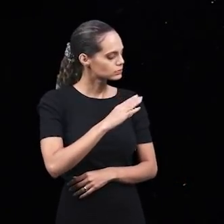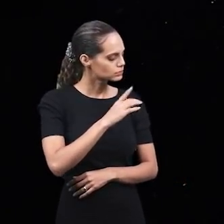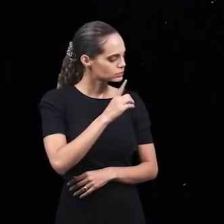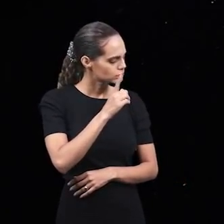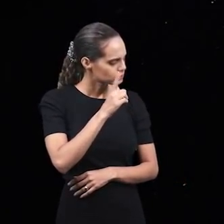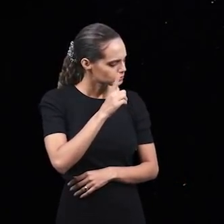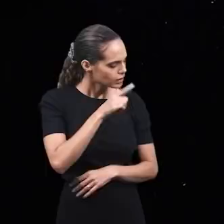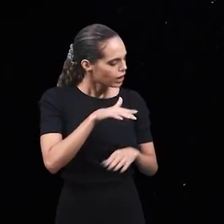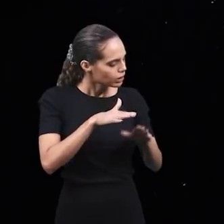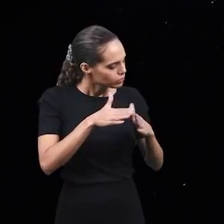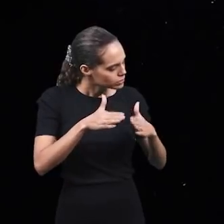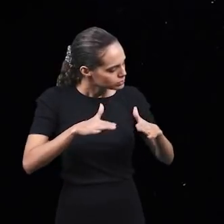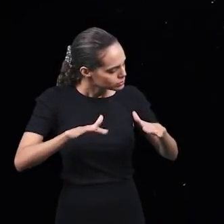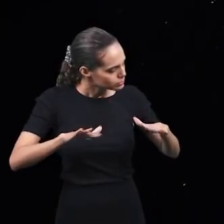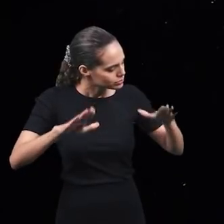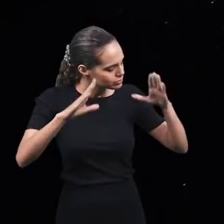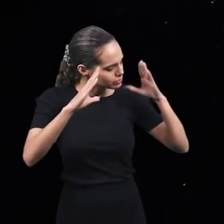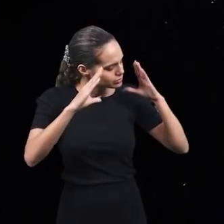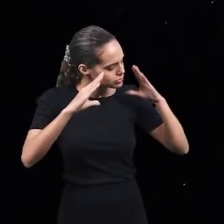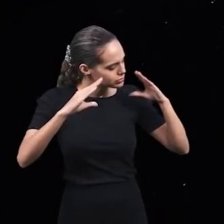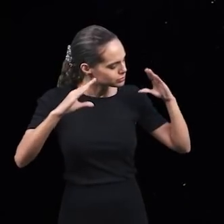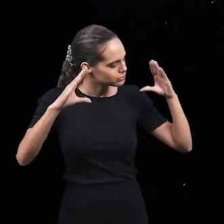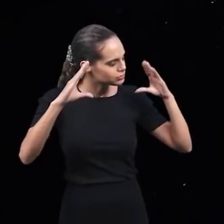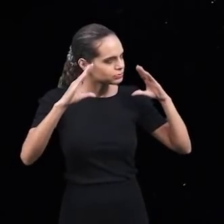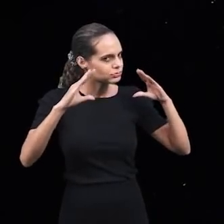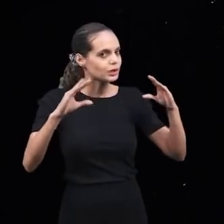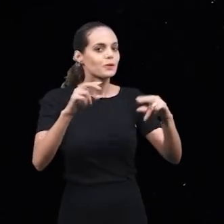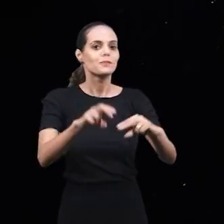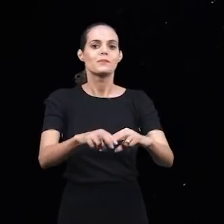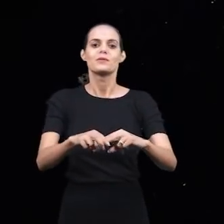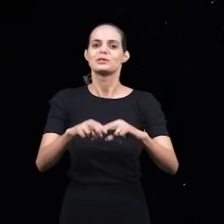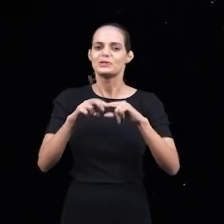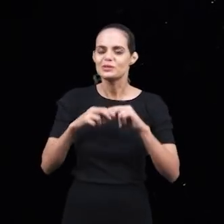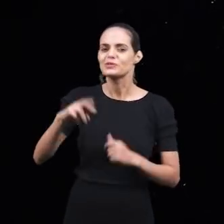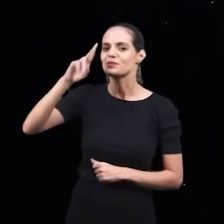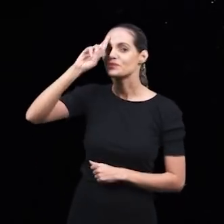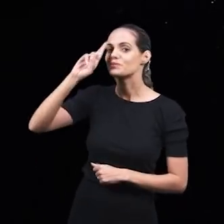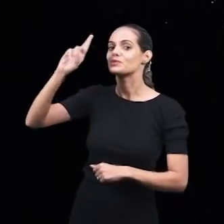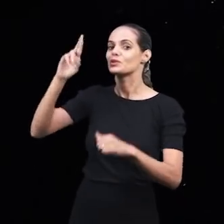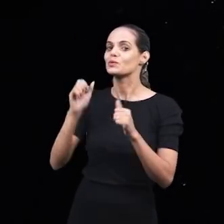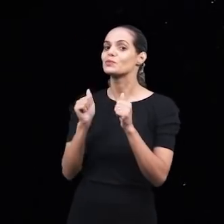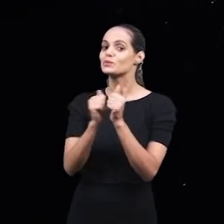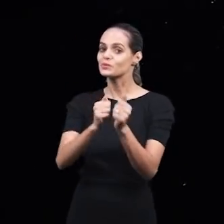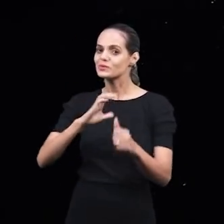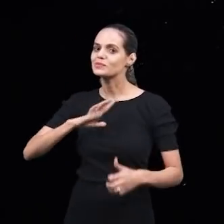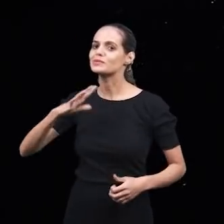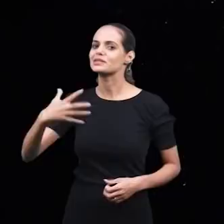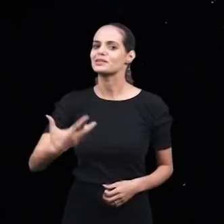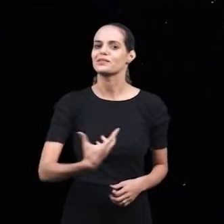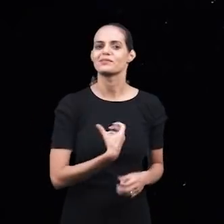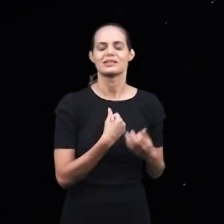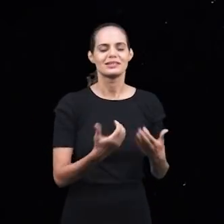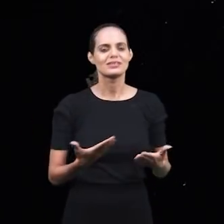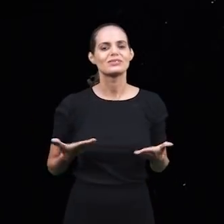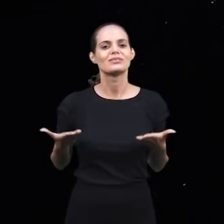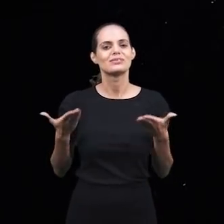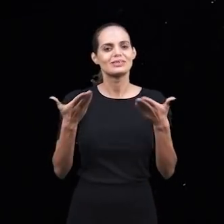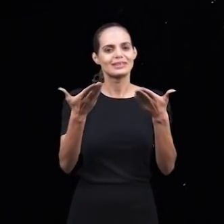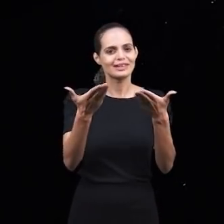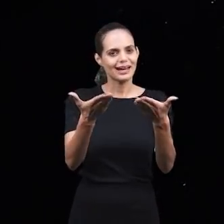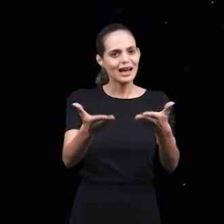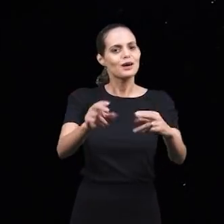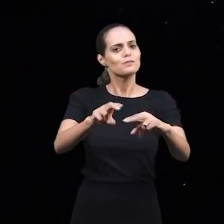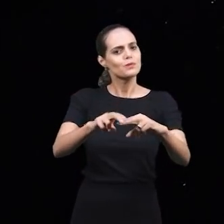Sossegai, sossegai, convosco estou para vos salvar.